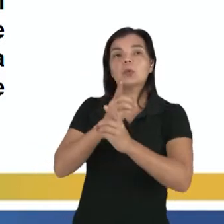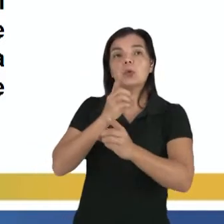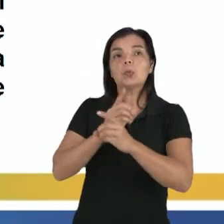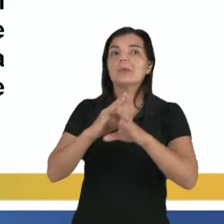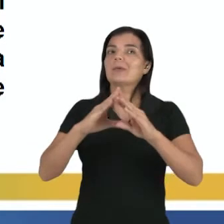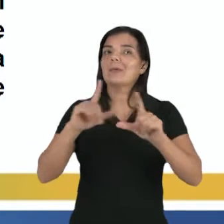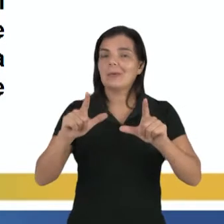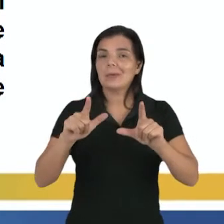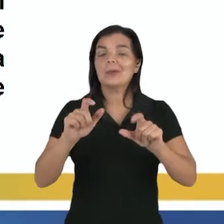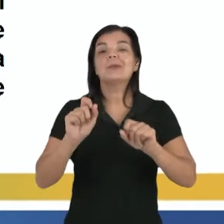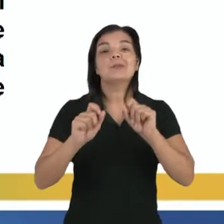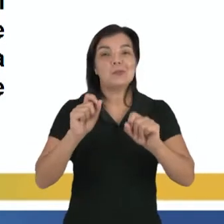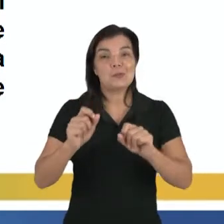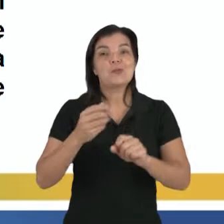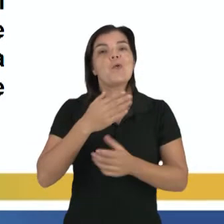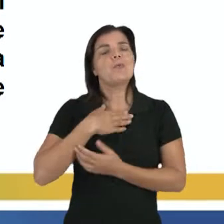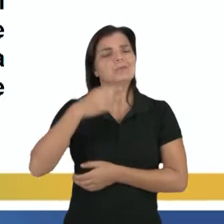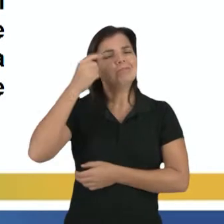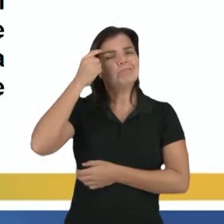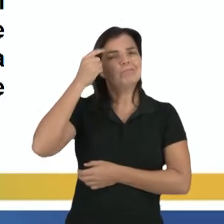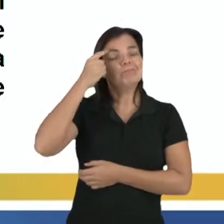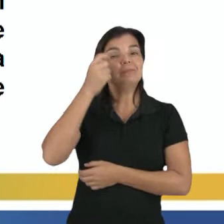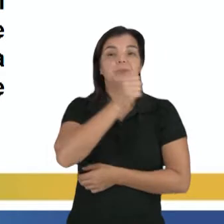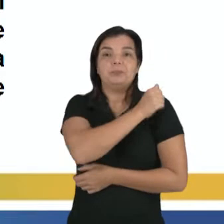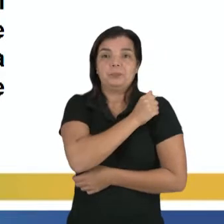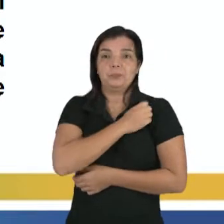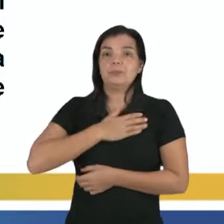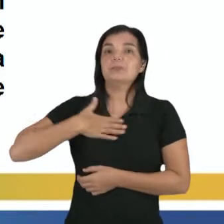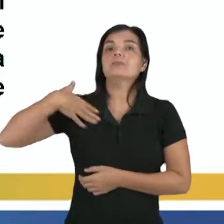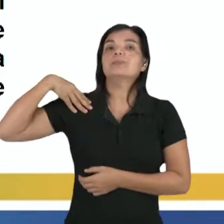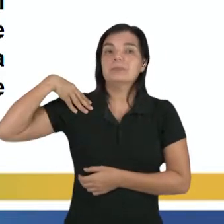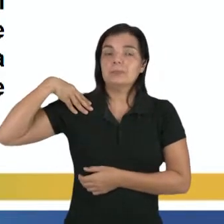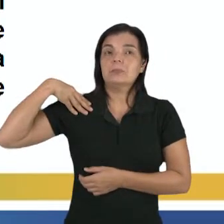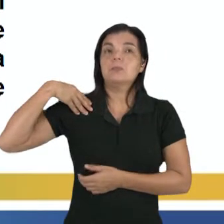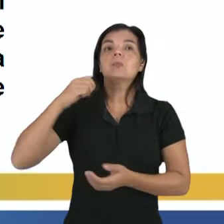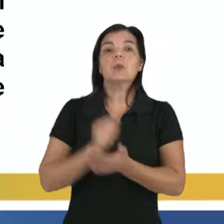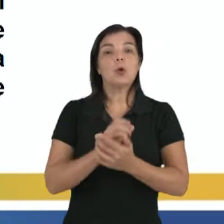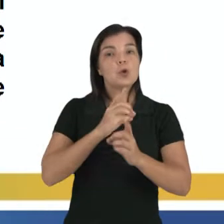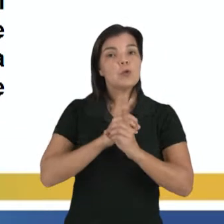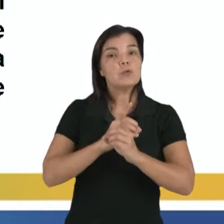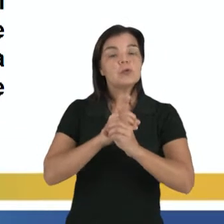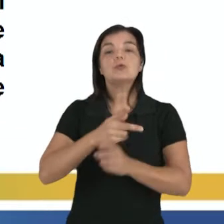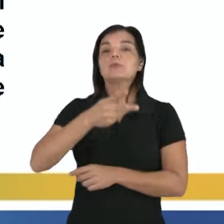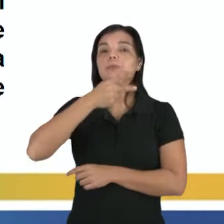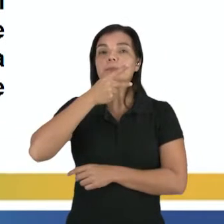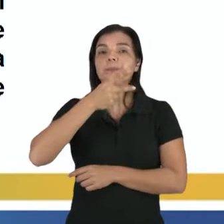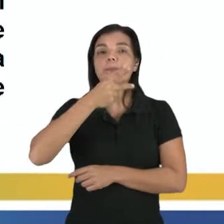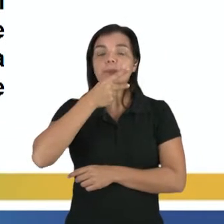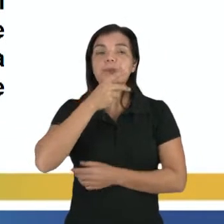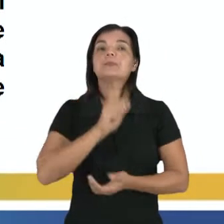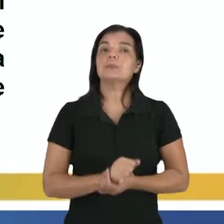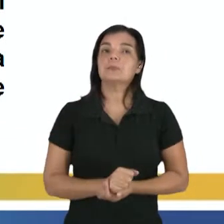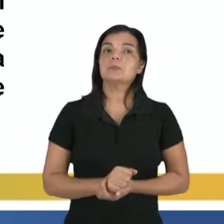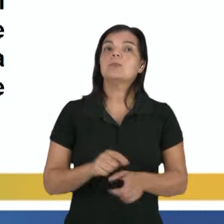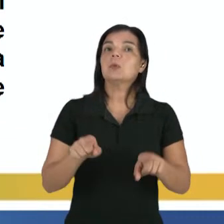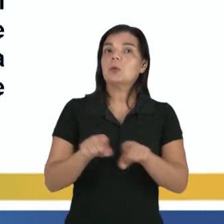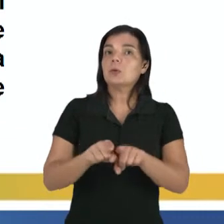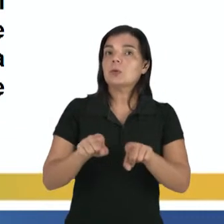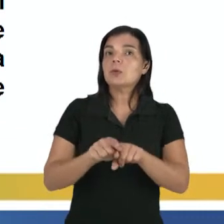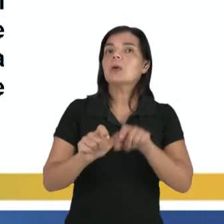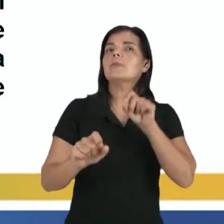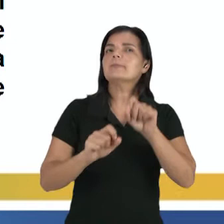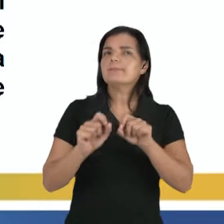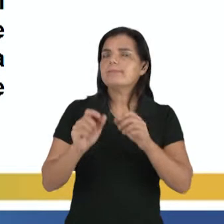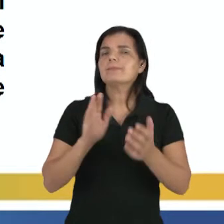é claro que foi esse grande pensador aqui, Aristóteles, que foi discípulo de Platão, que era um estagirita,